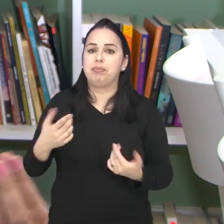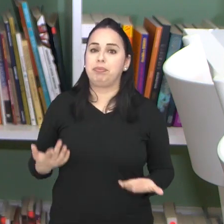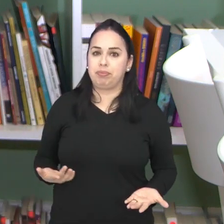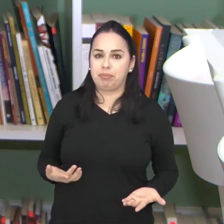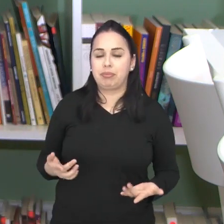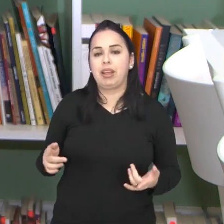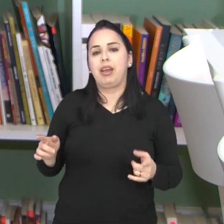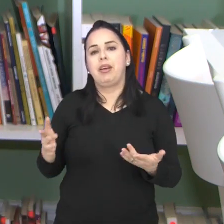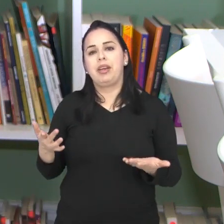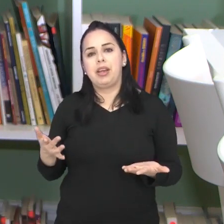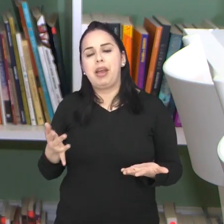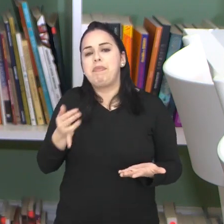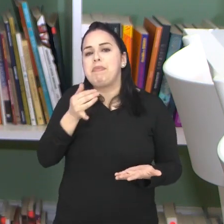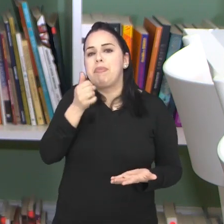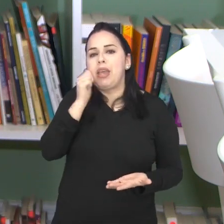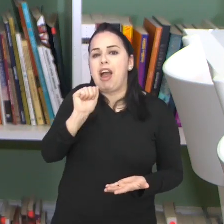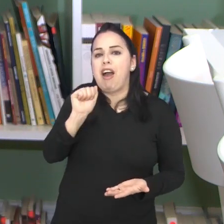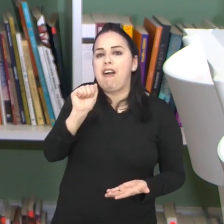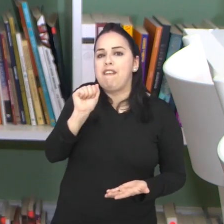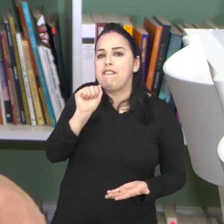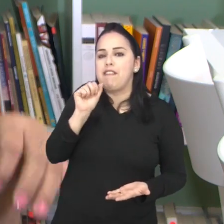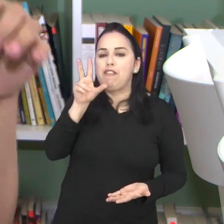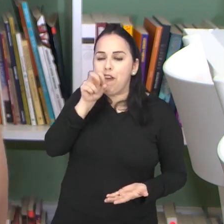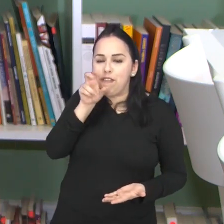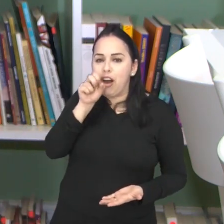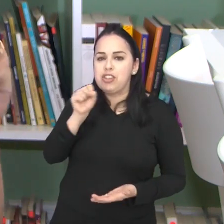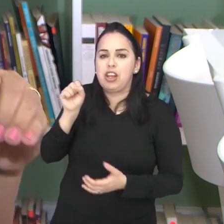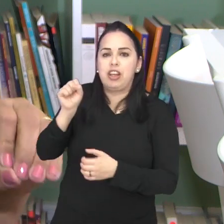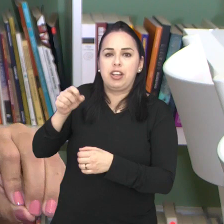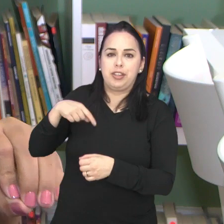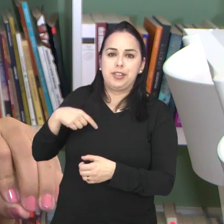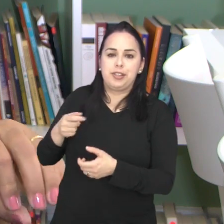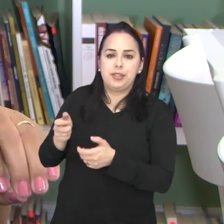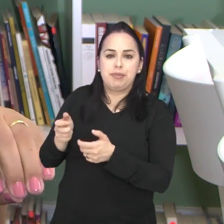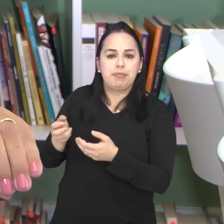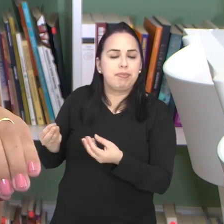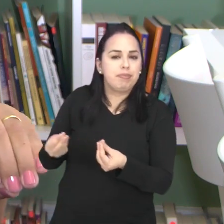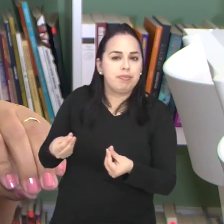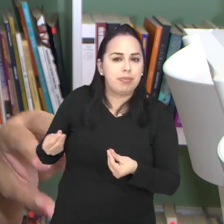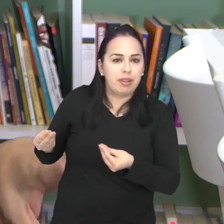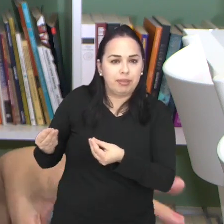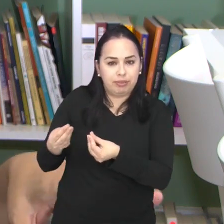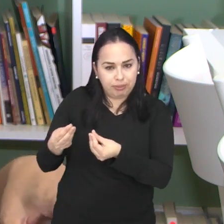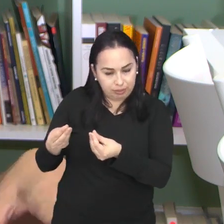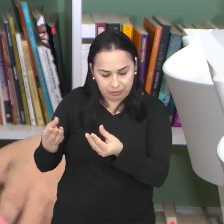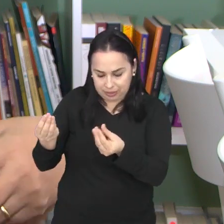mesma coisa são os fazeres. A minha avó só soca